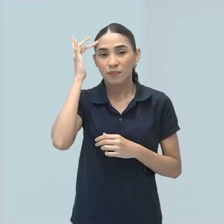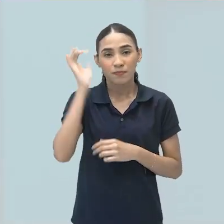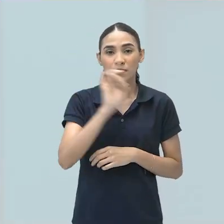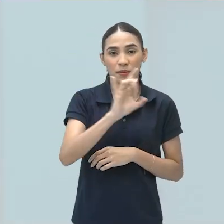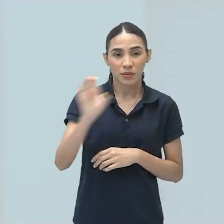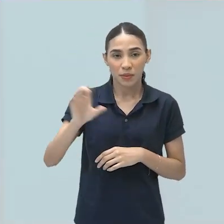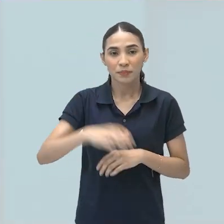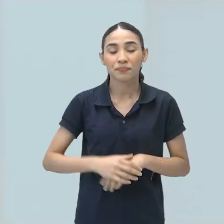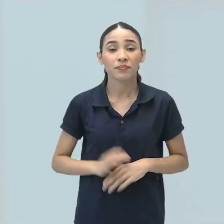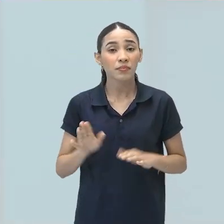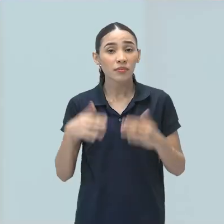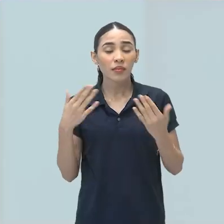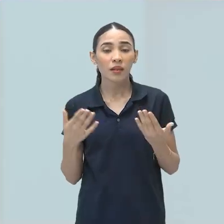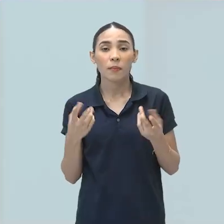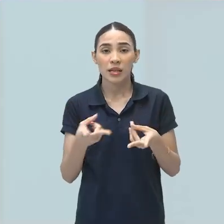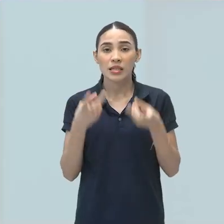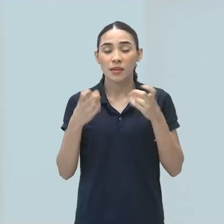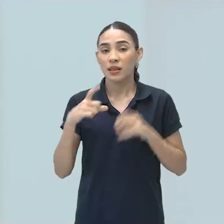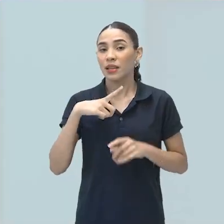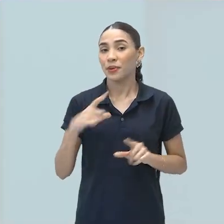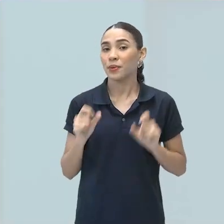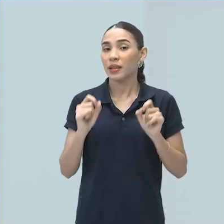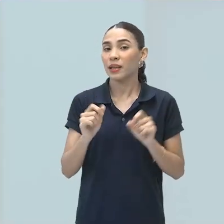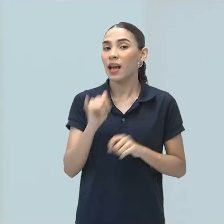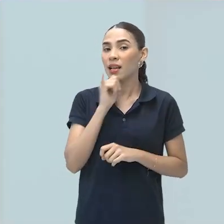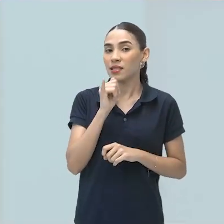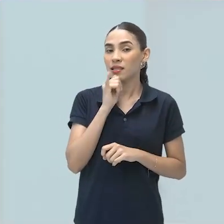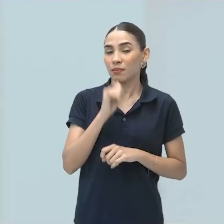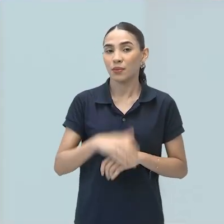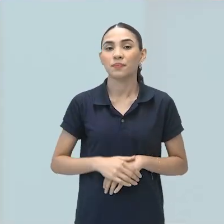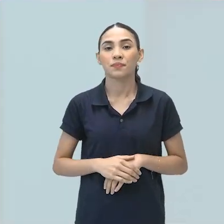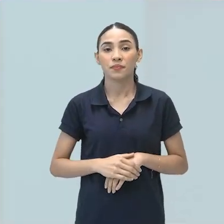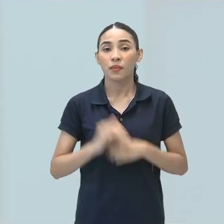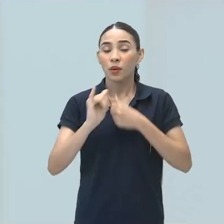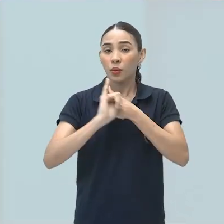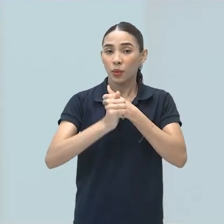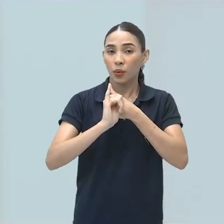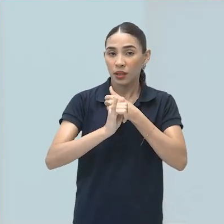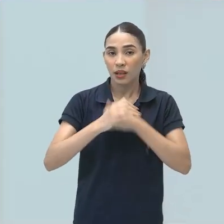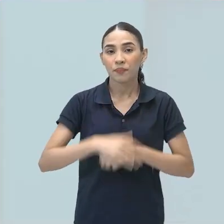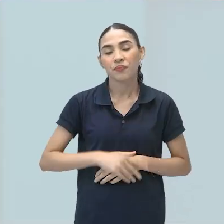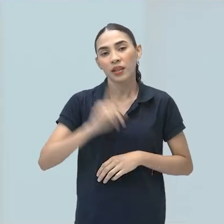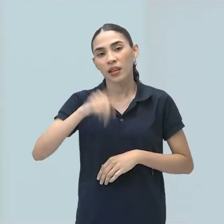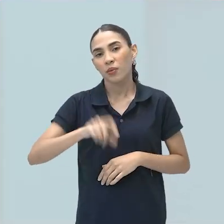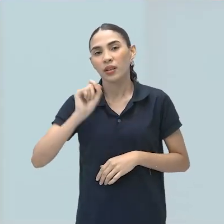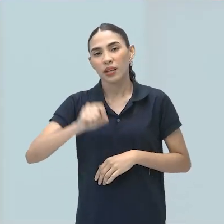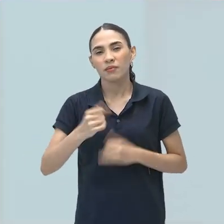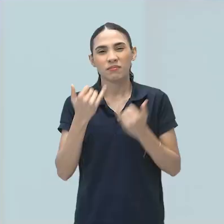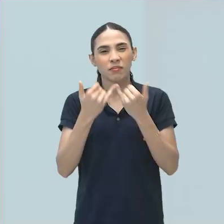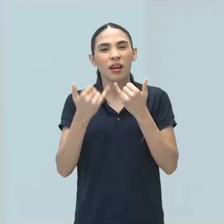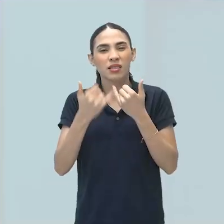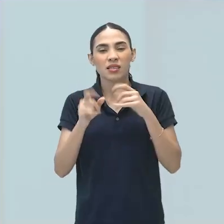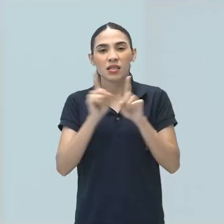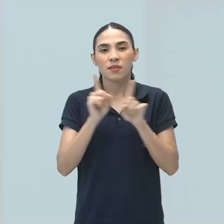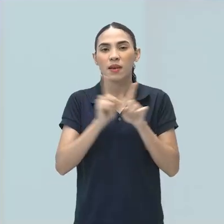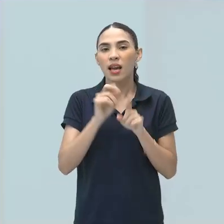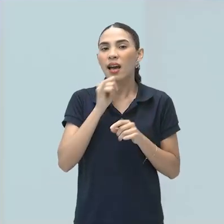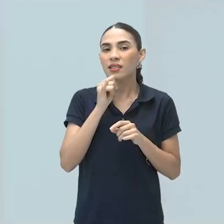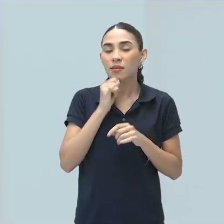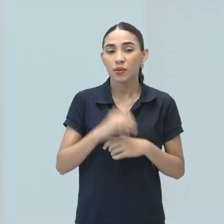pessoa. Então, vejam, temos aí um exemplo de crônica que é bastante parecido